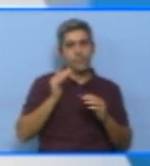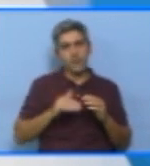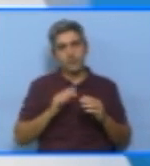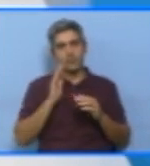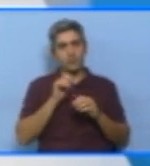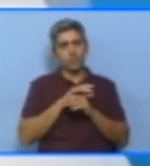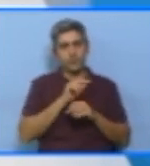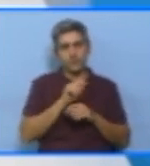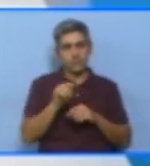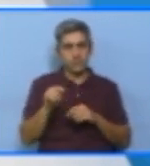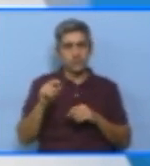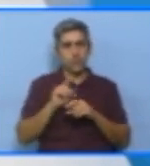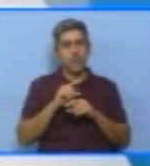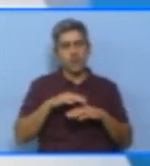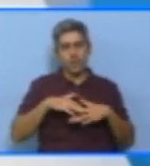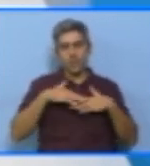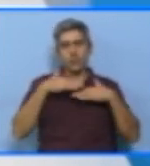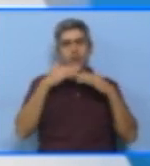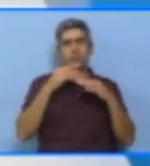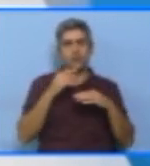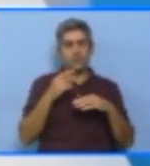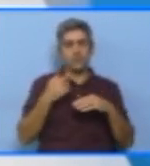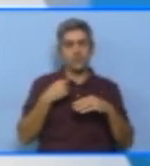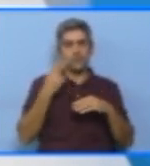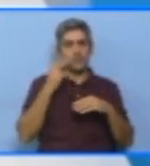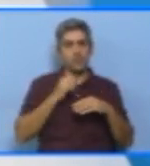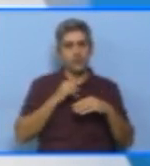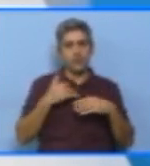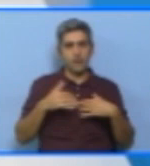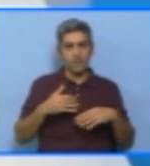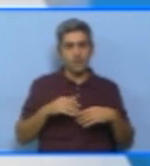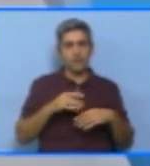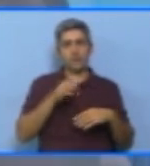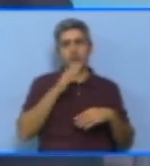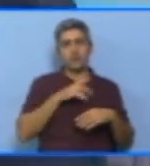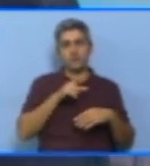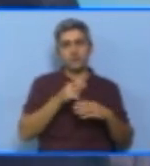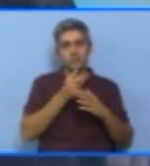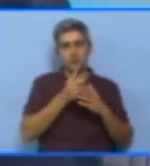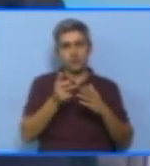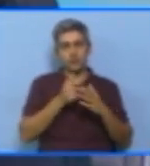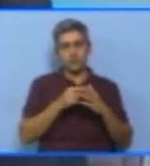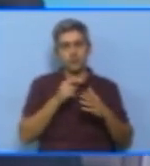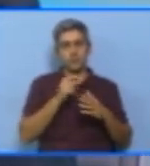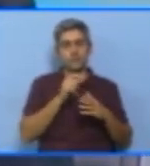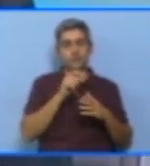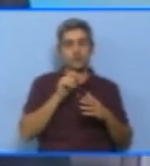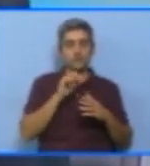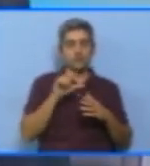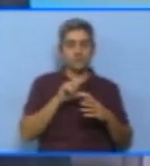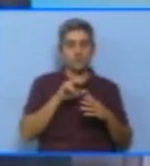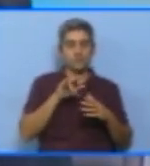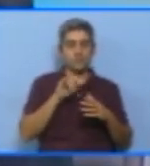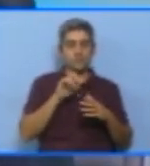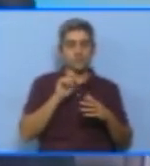estas situações de afogamento da própria existência. E o que nos diz aqui Ezequiel é que todos nos